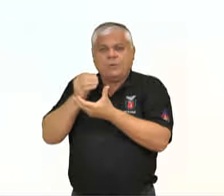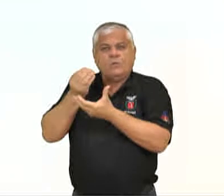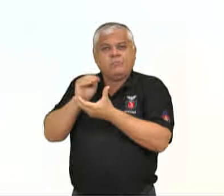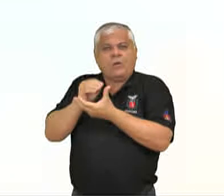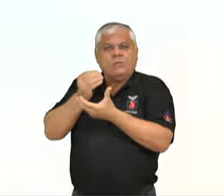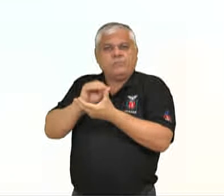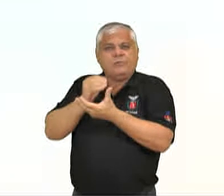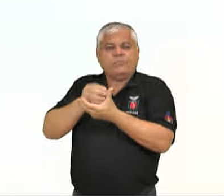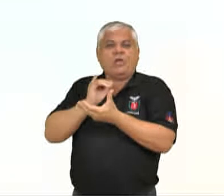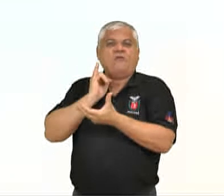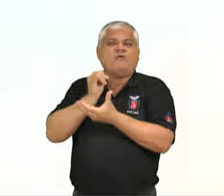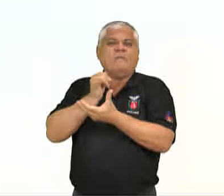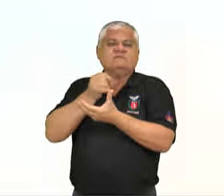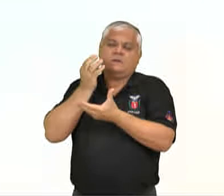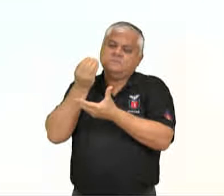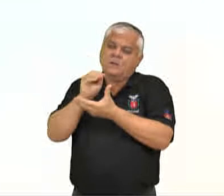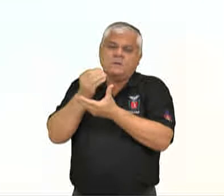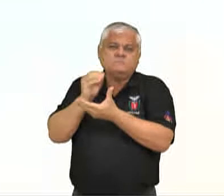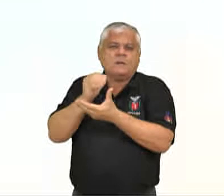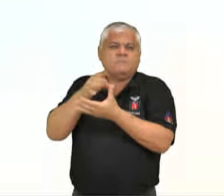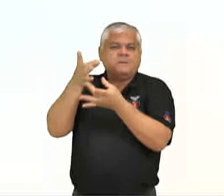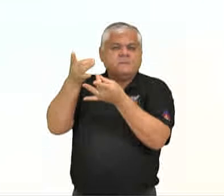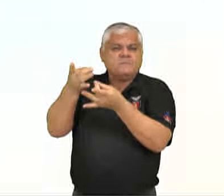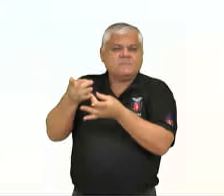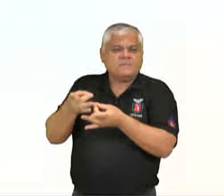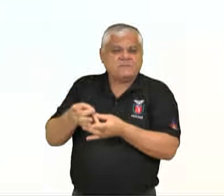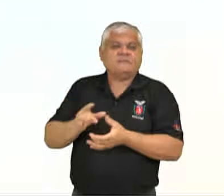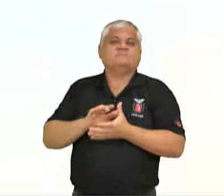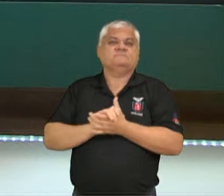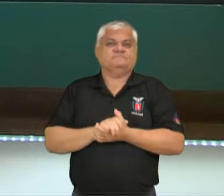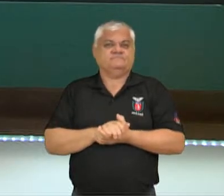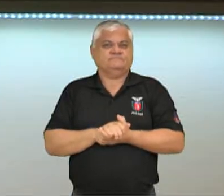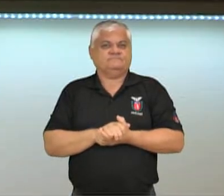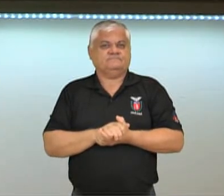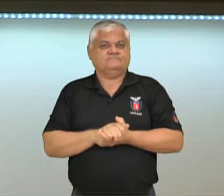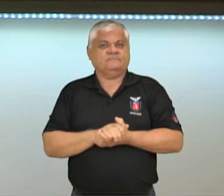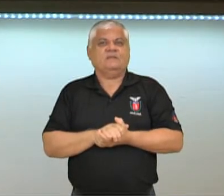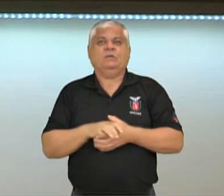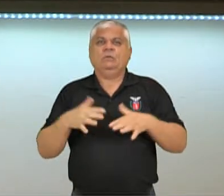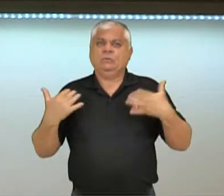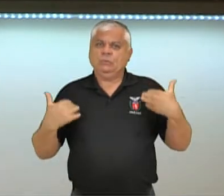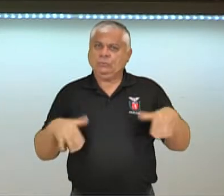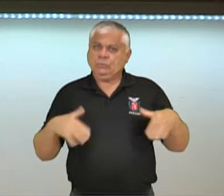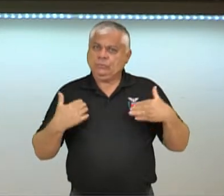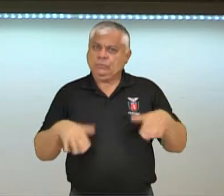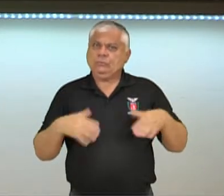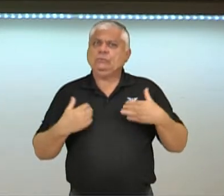do DNA para que ocorra a síntese proteica. Poxa vida,